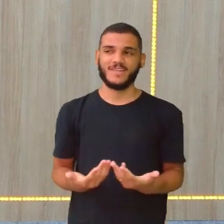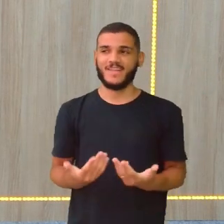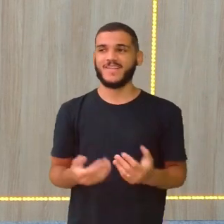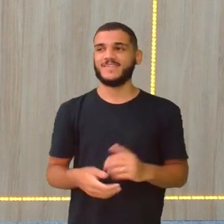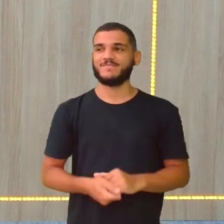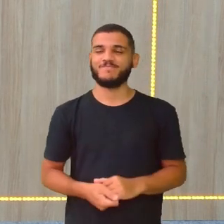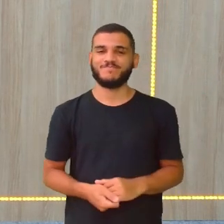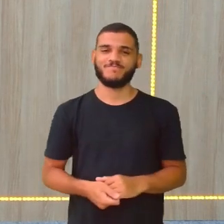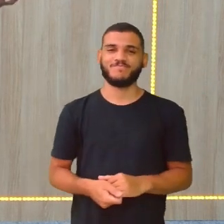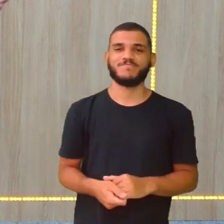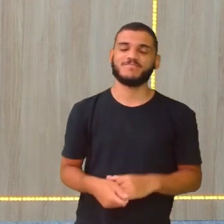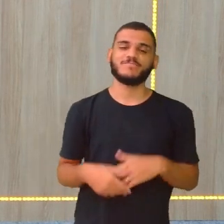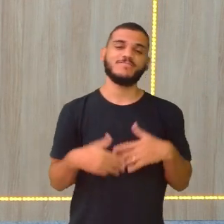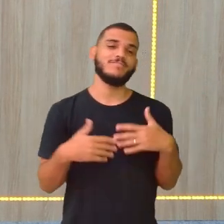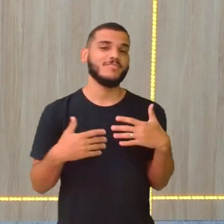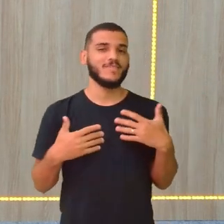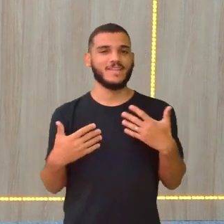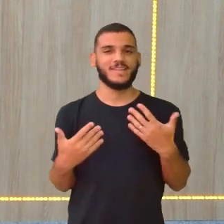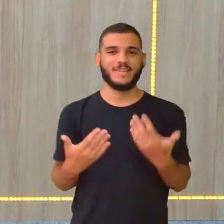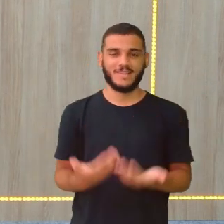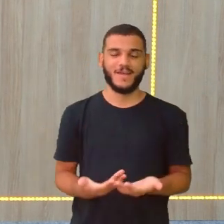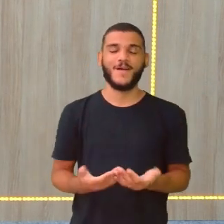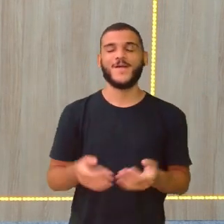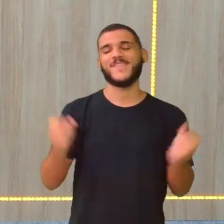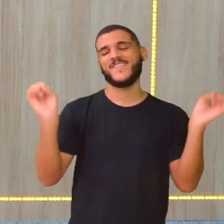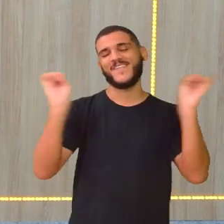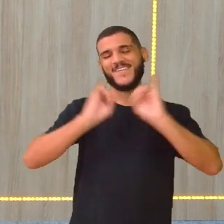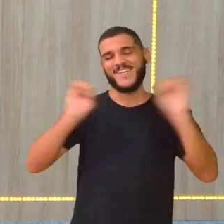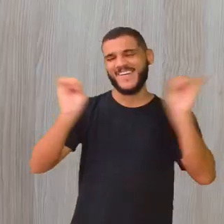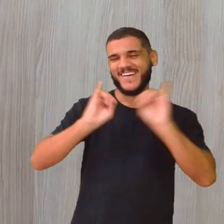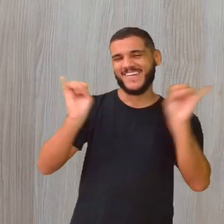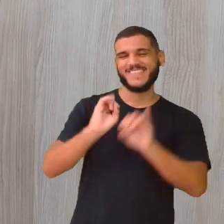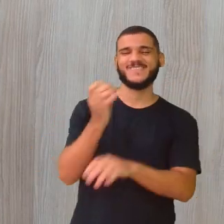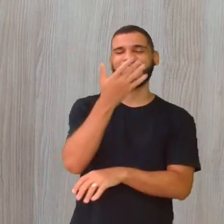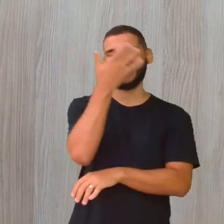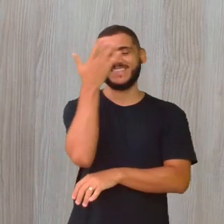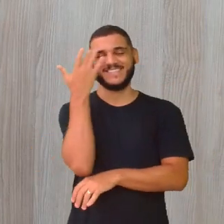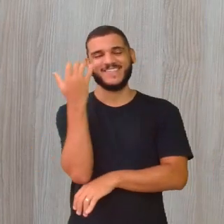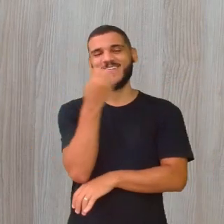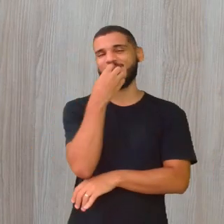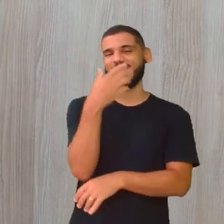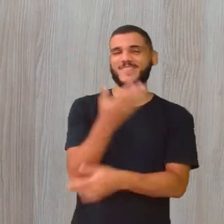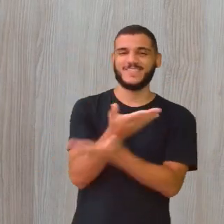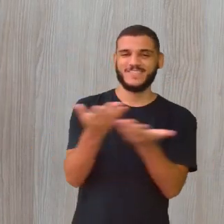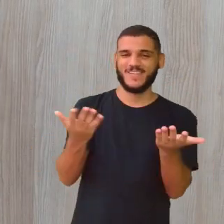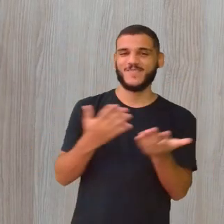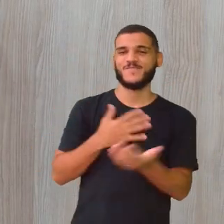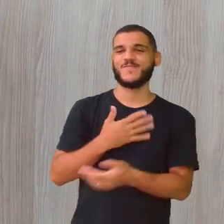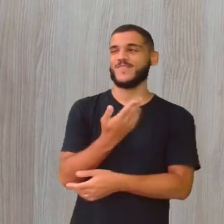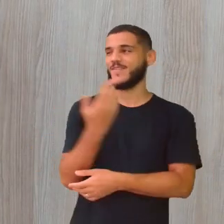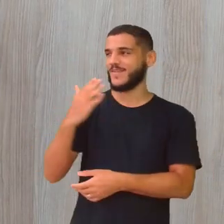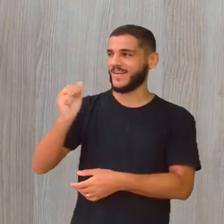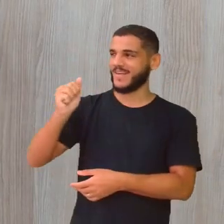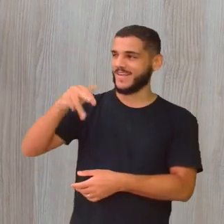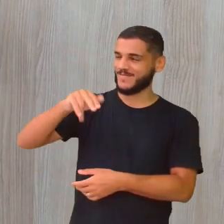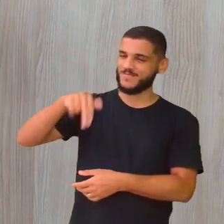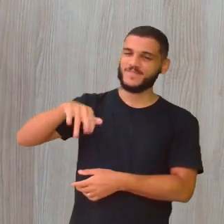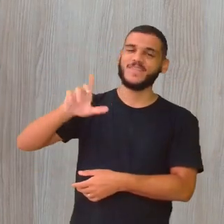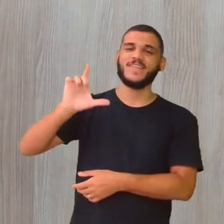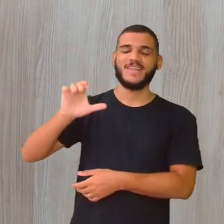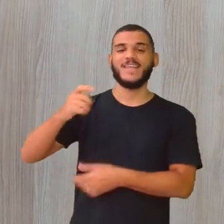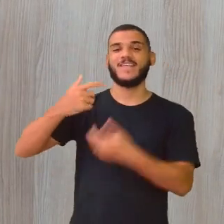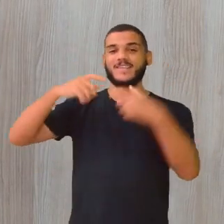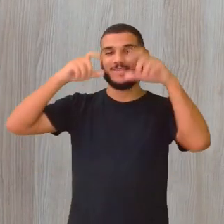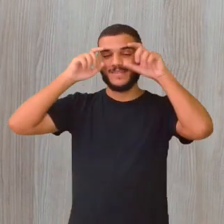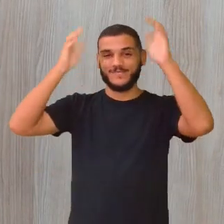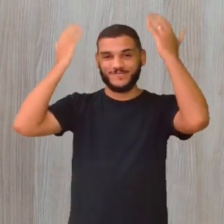a sua interação, beleza, carisma. Beleza, tudo bem? Eu sou Camille Borba. Este aqui é o meu sinal.